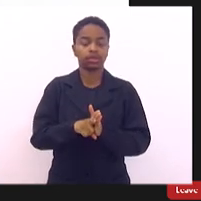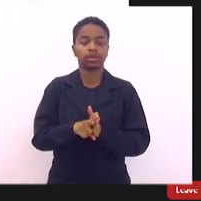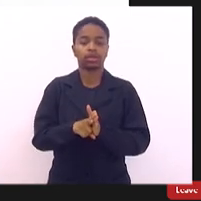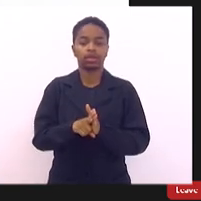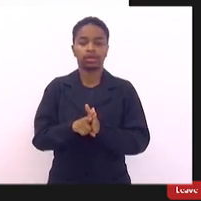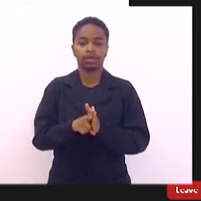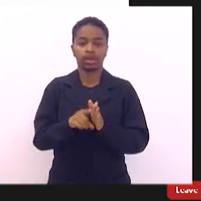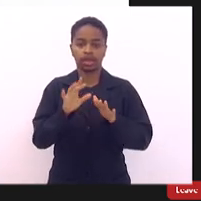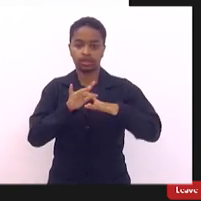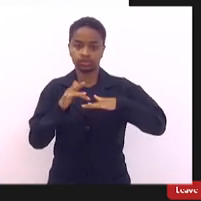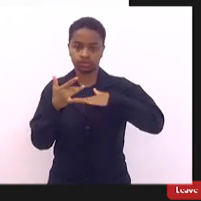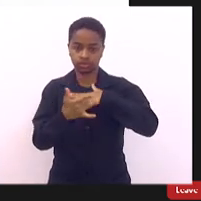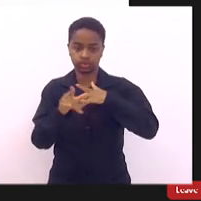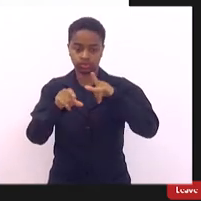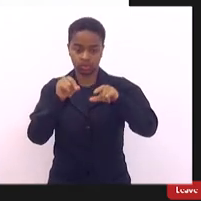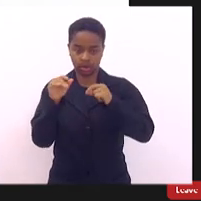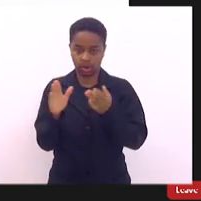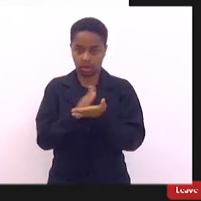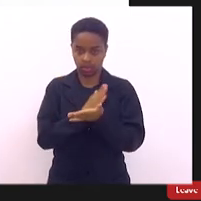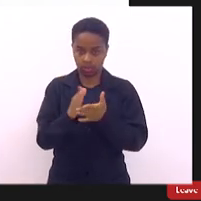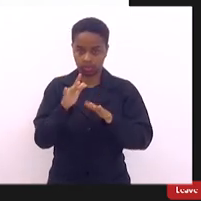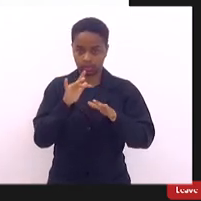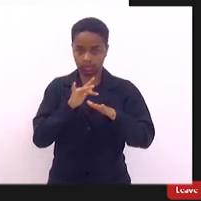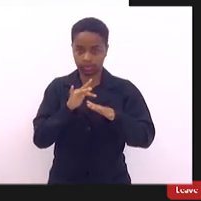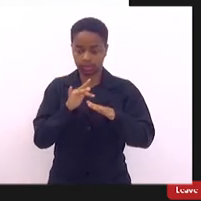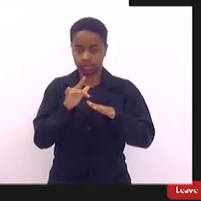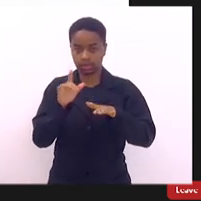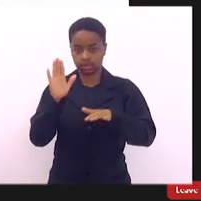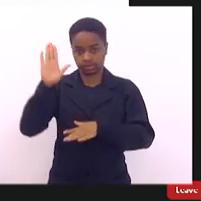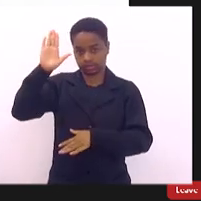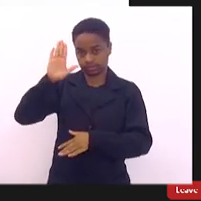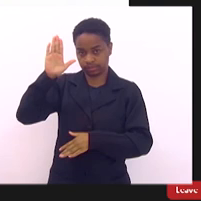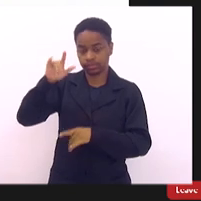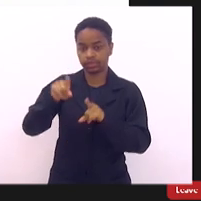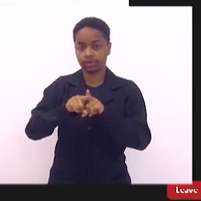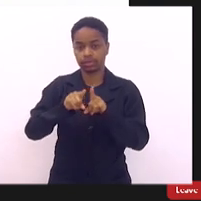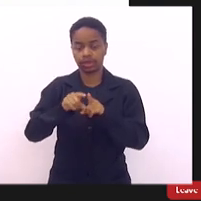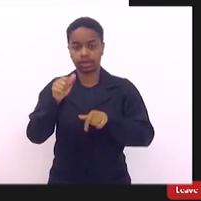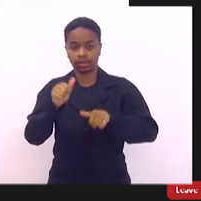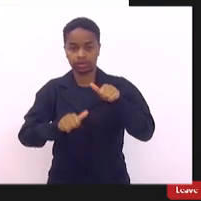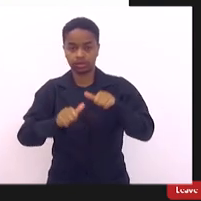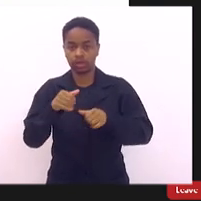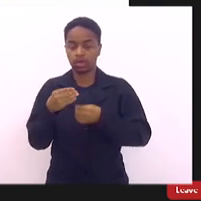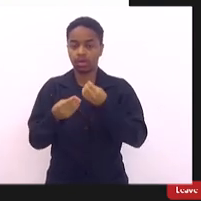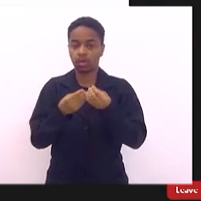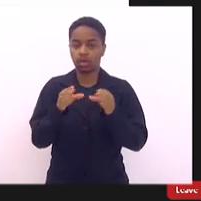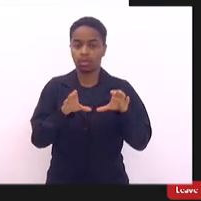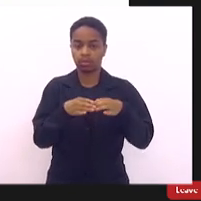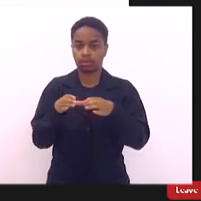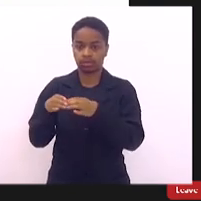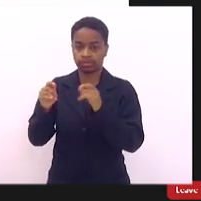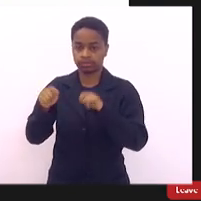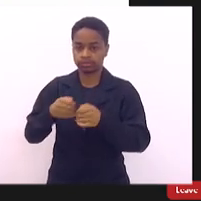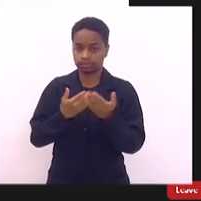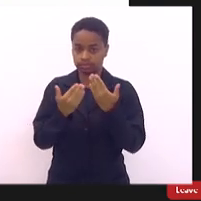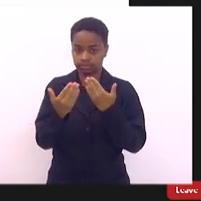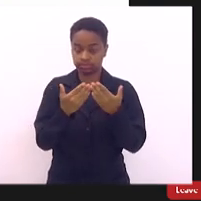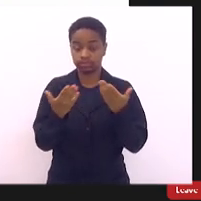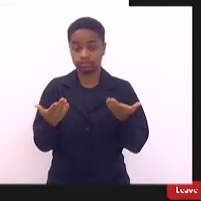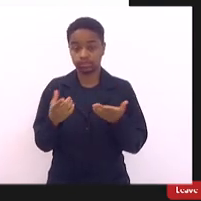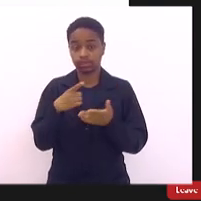uma seleção de candidatas, e monitoramento das redes de candidatos também para comparar. Em